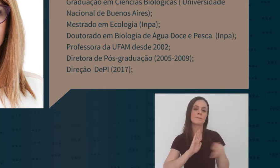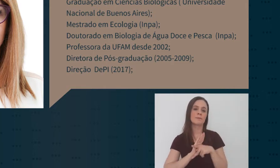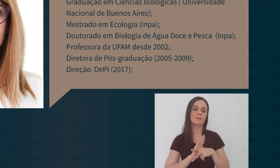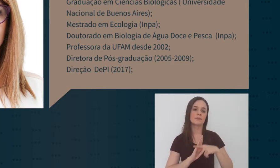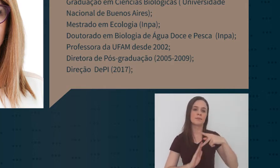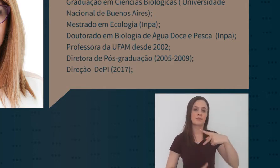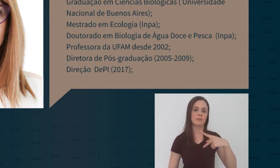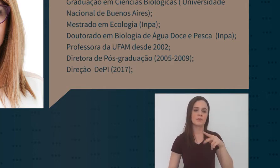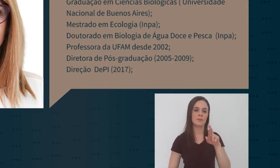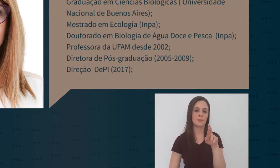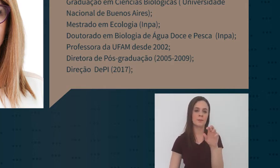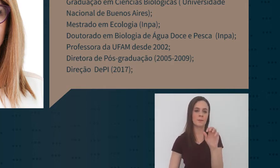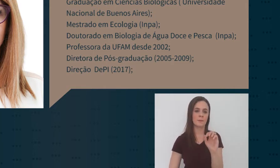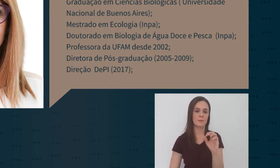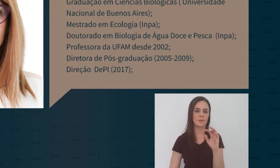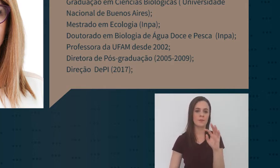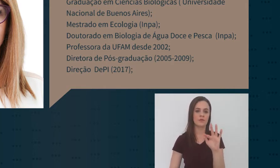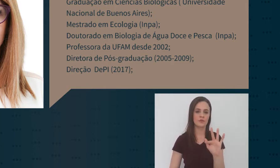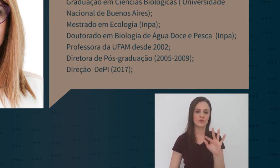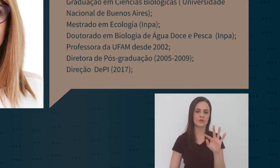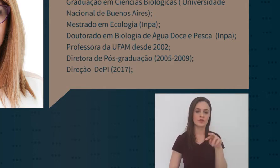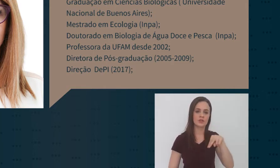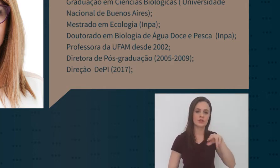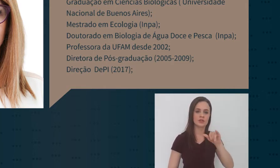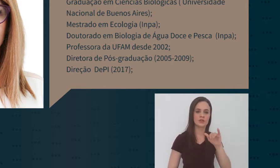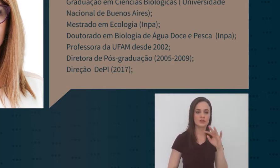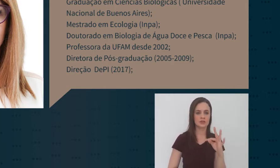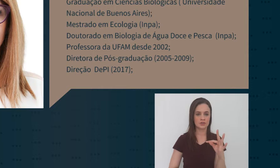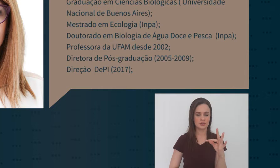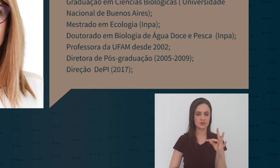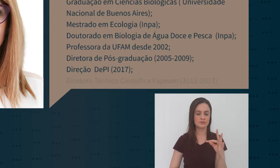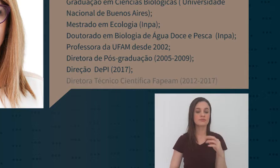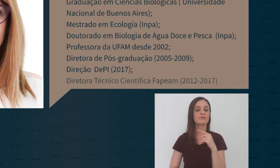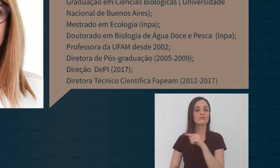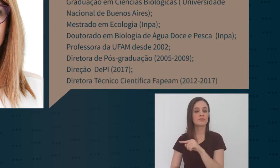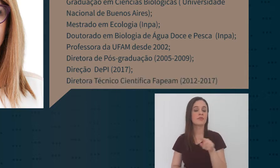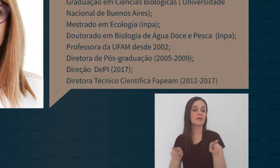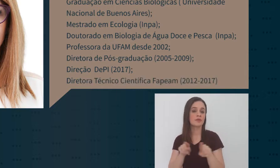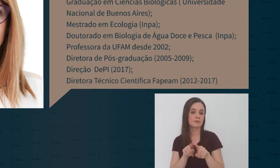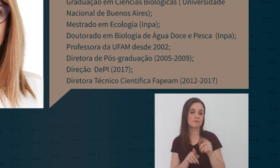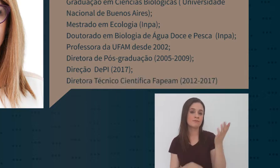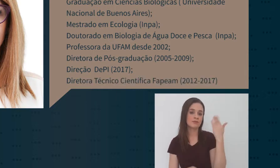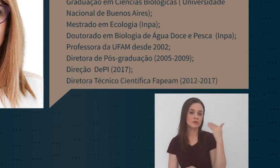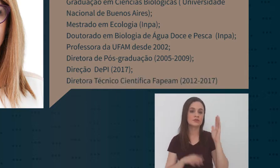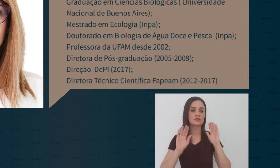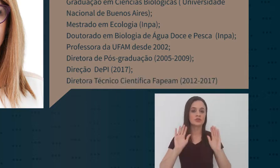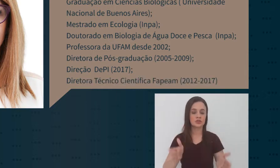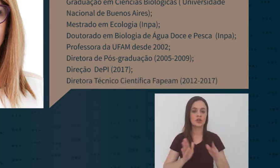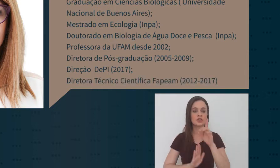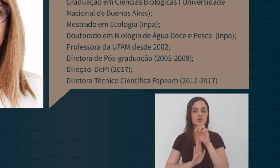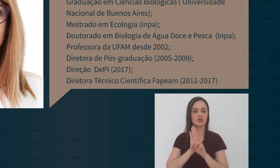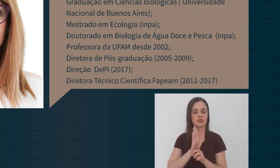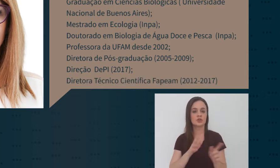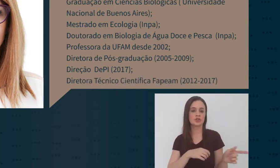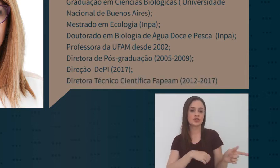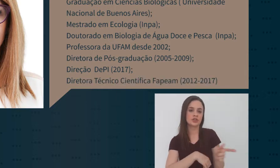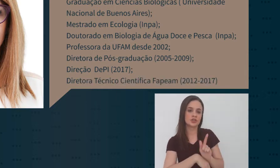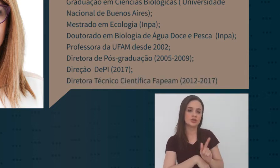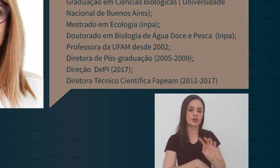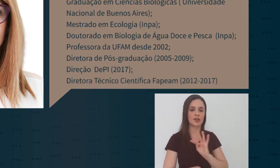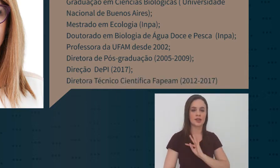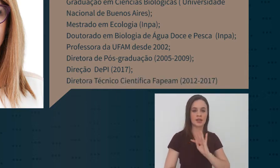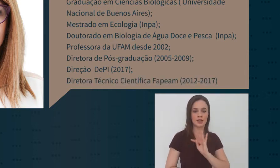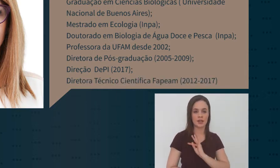Inovação, Propriedade Intelectual e Transferência Tecnológica. Exerceu também o cargo de